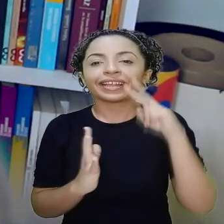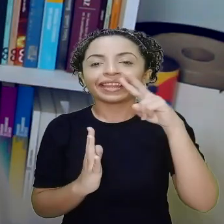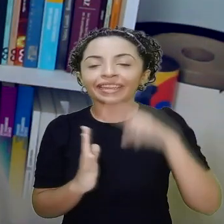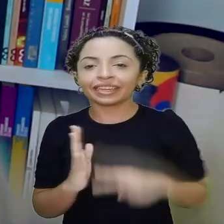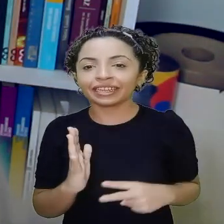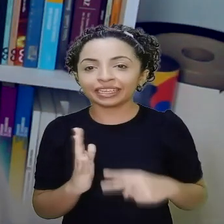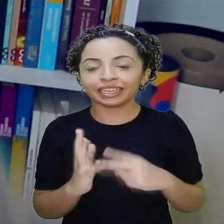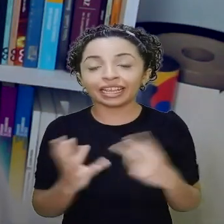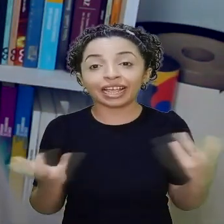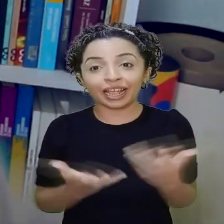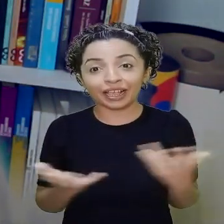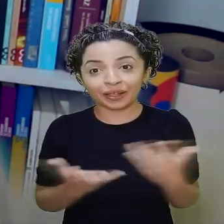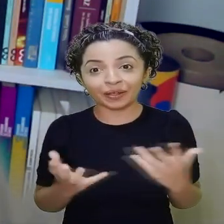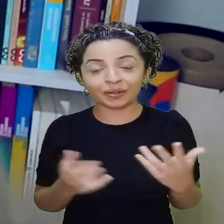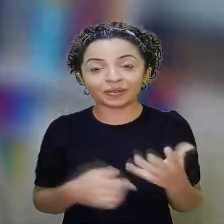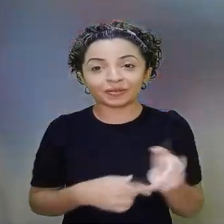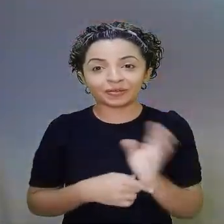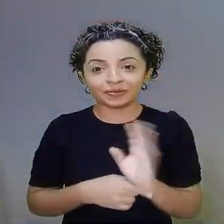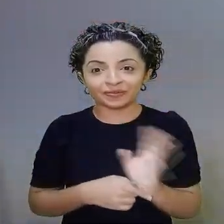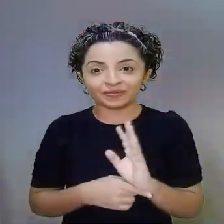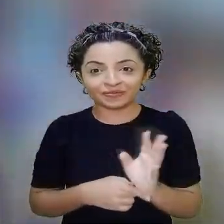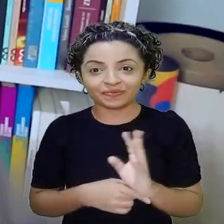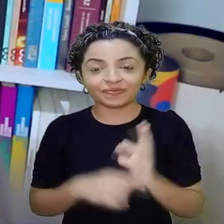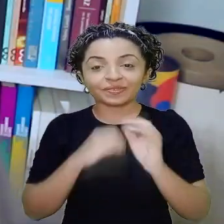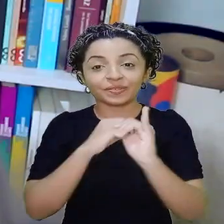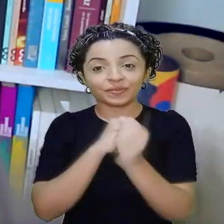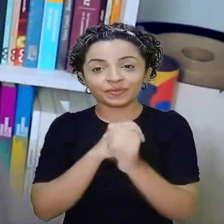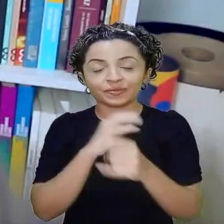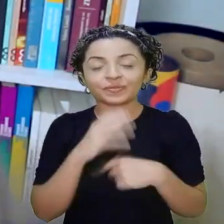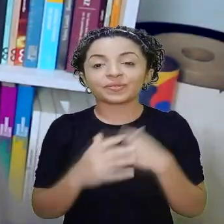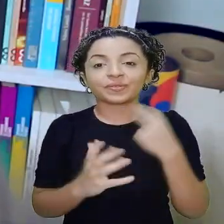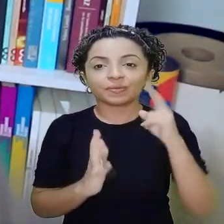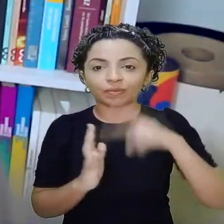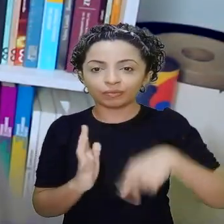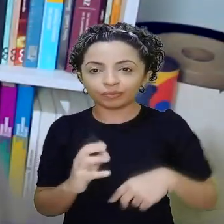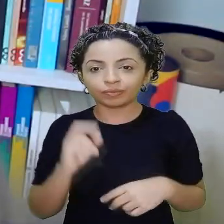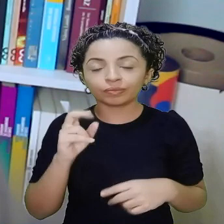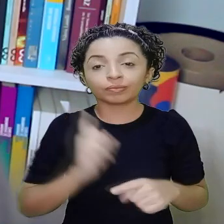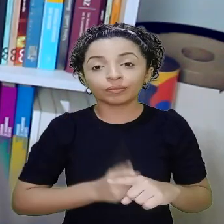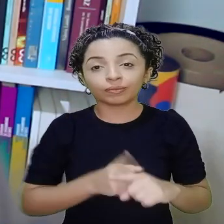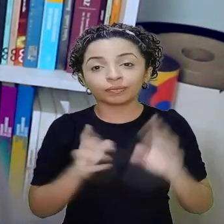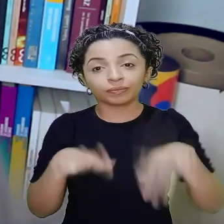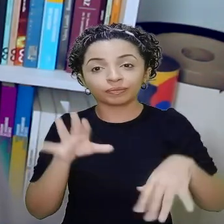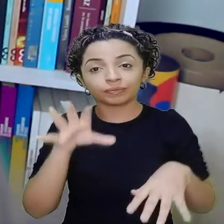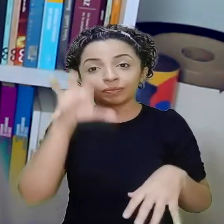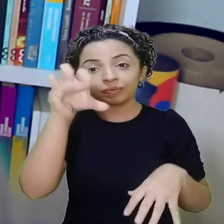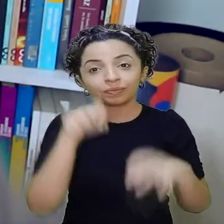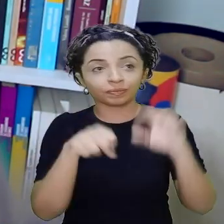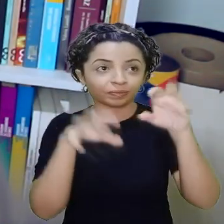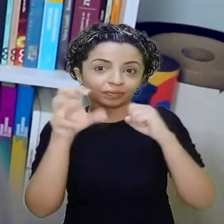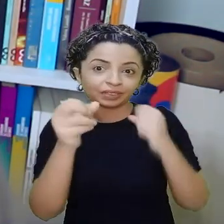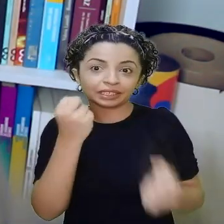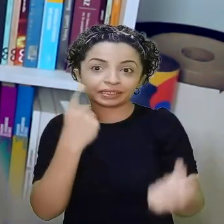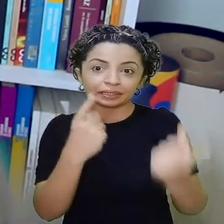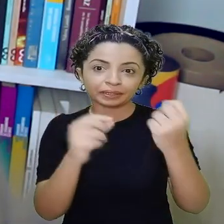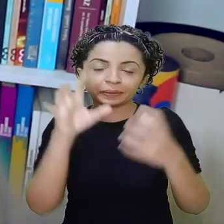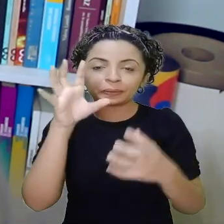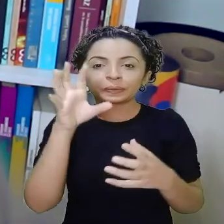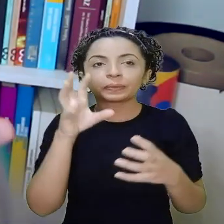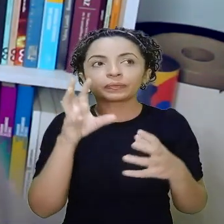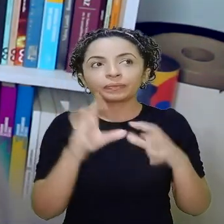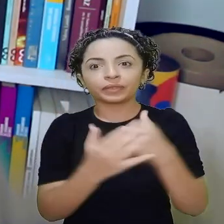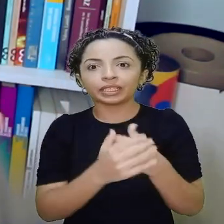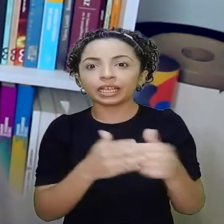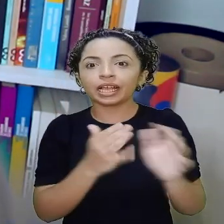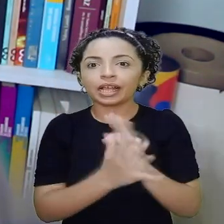editora Oficina Raquel. Tá aqui. Bom, e eu li... Agora eu vou fazer uma sessão agora nesses vídeos, vou fazer uma sessão de